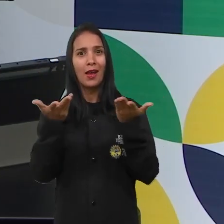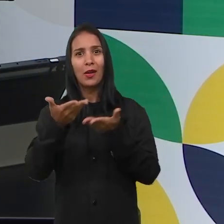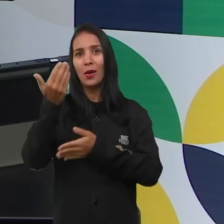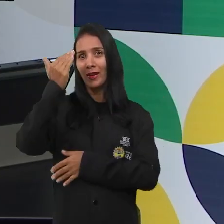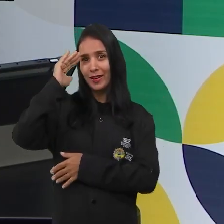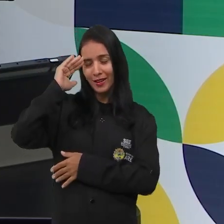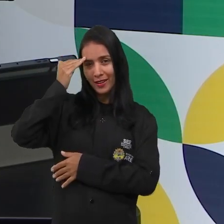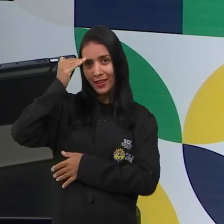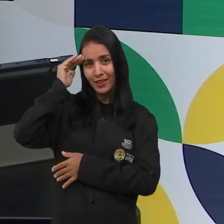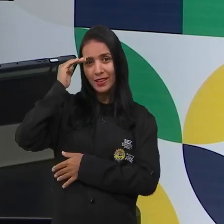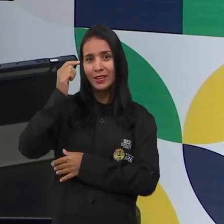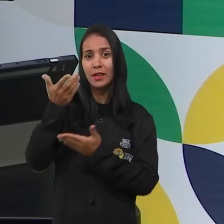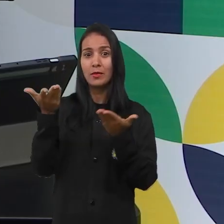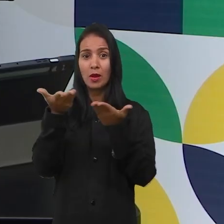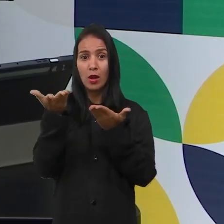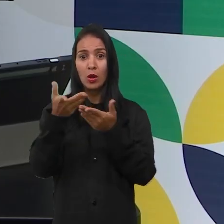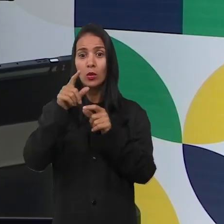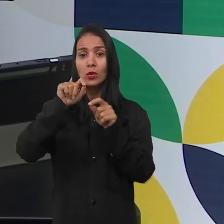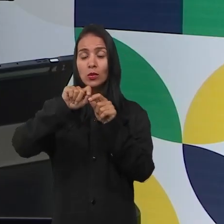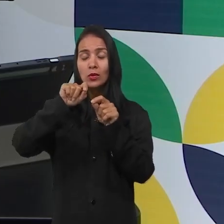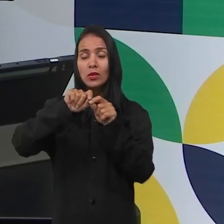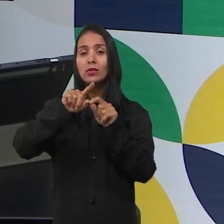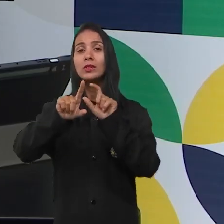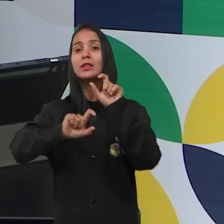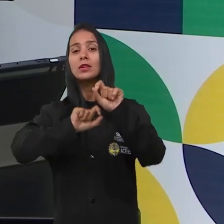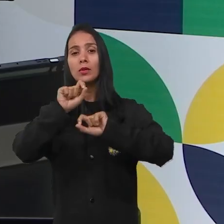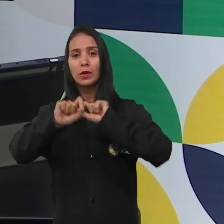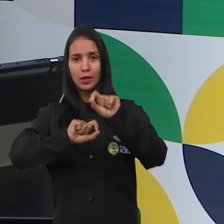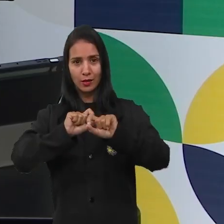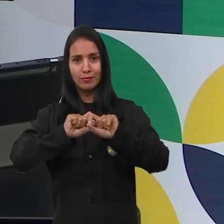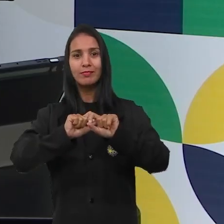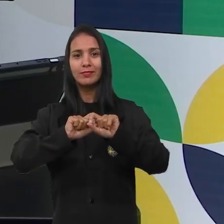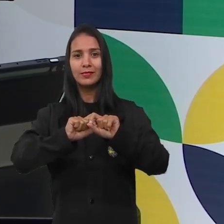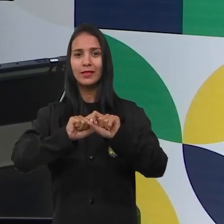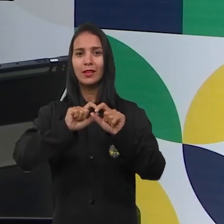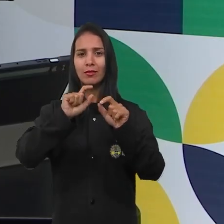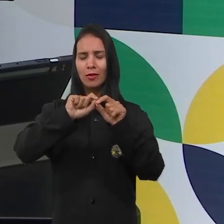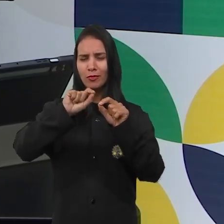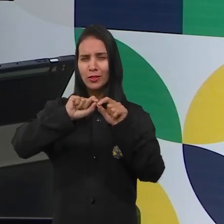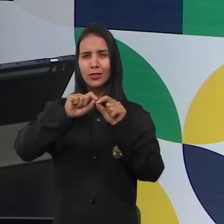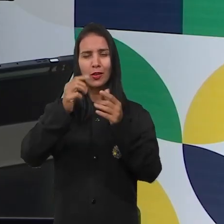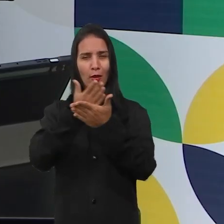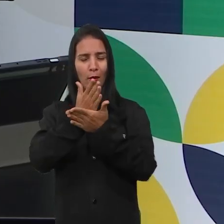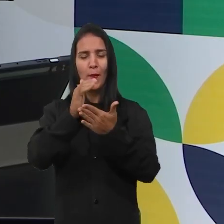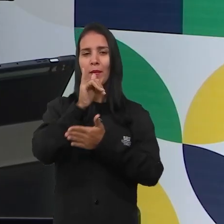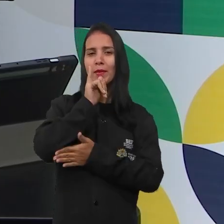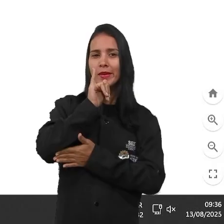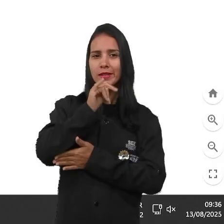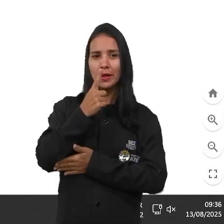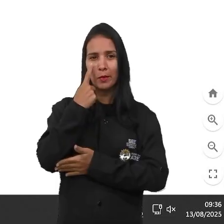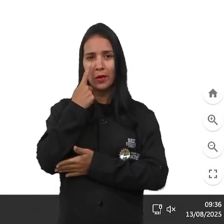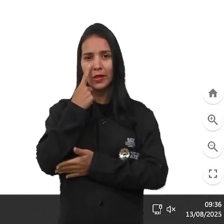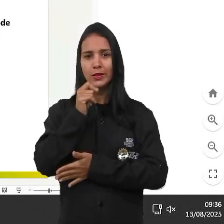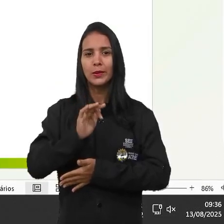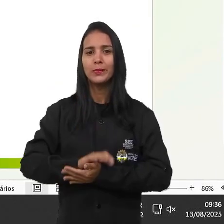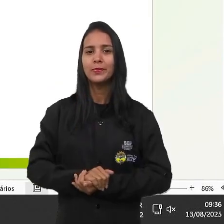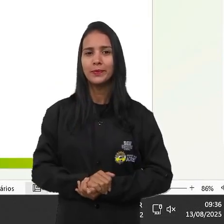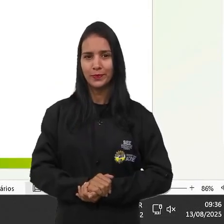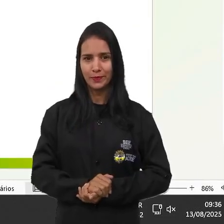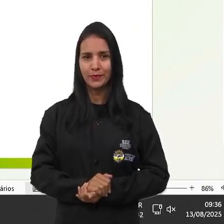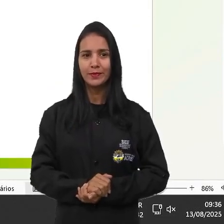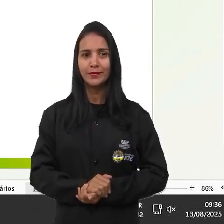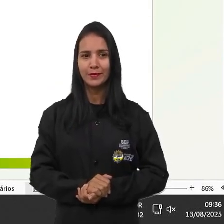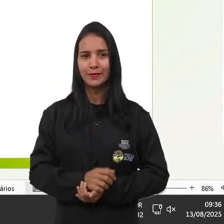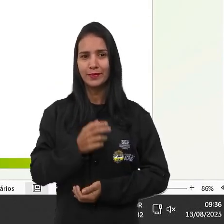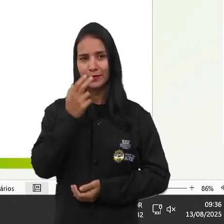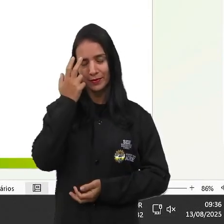princípio de Cavalieri, vamos usar essa ideia para determinar alguns volumes. Vamos lá, vamos ver. Então, deixa eu